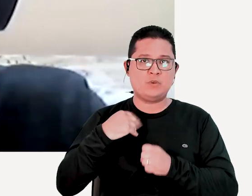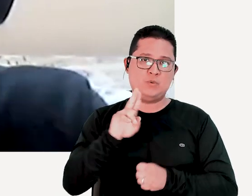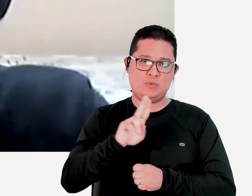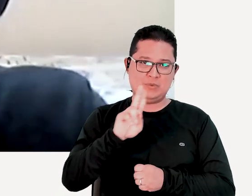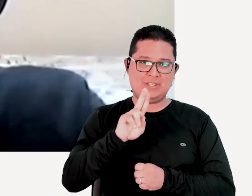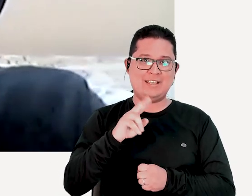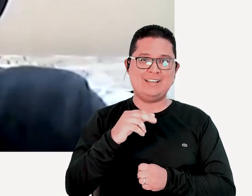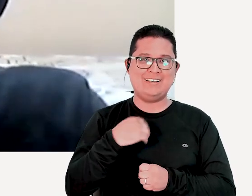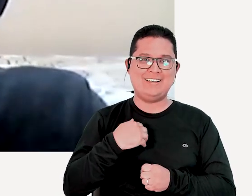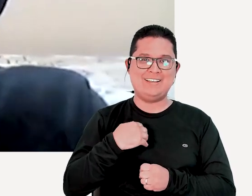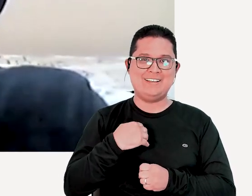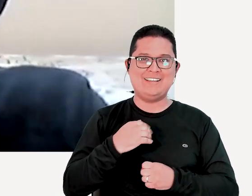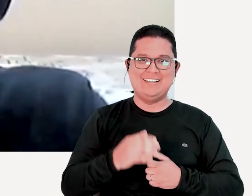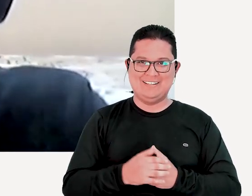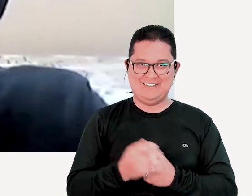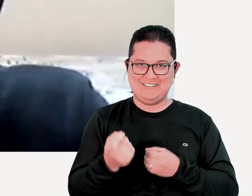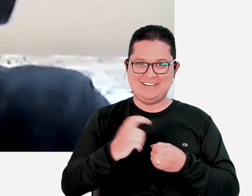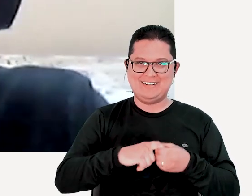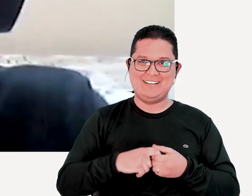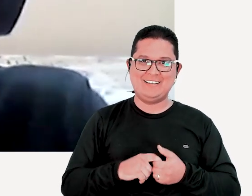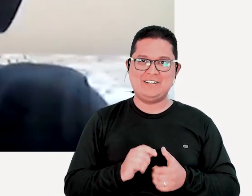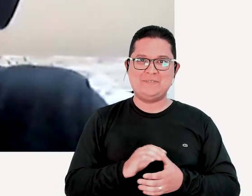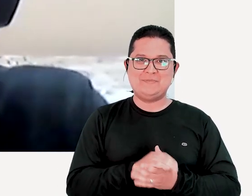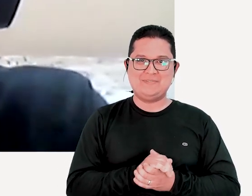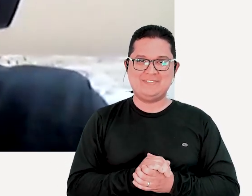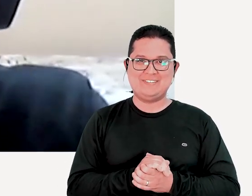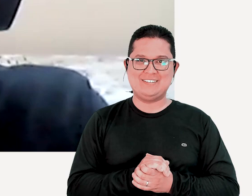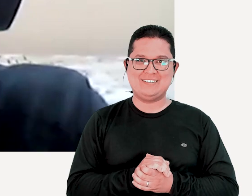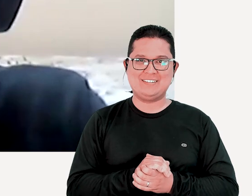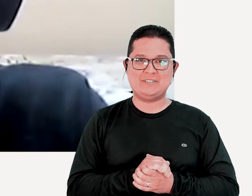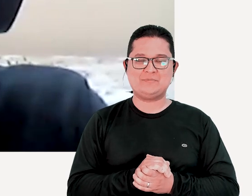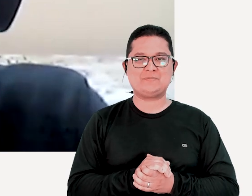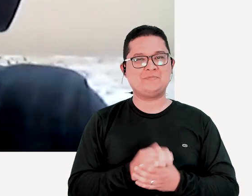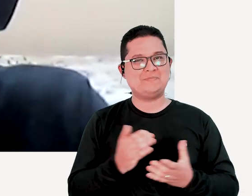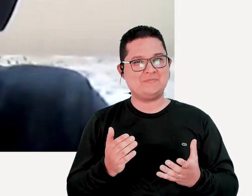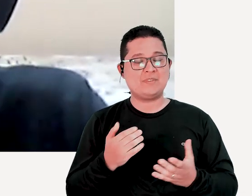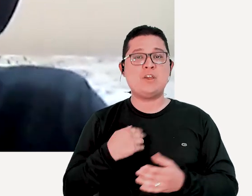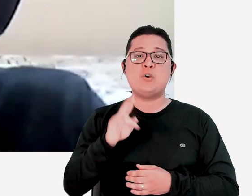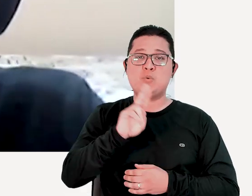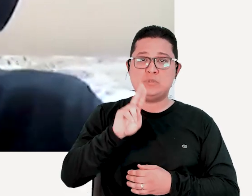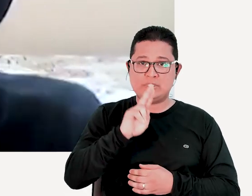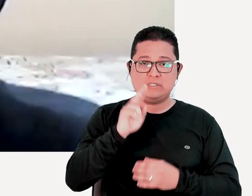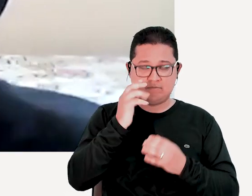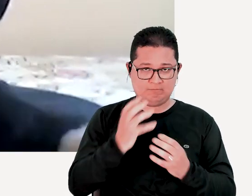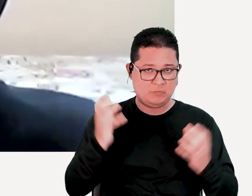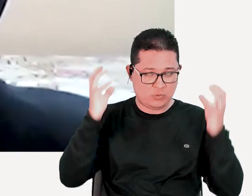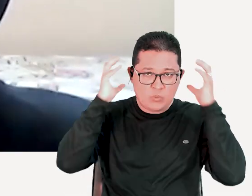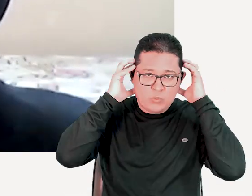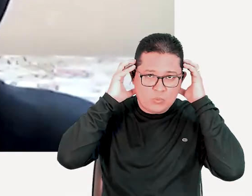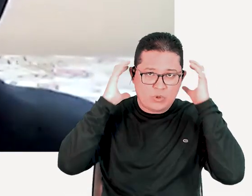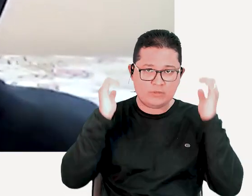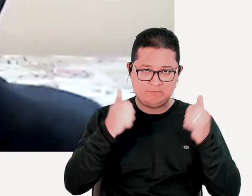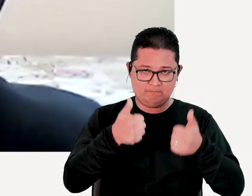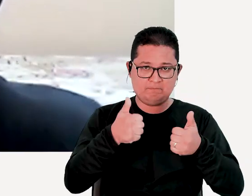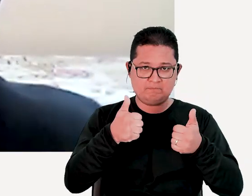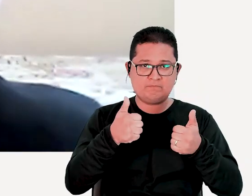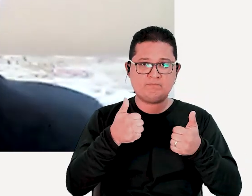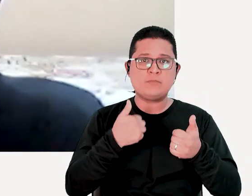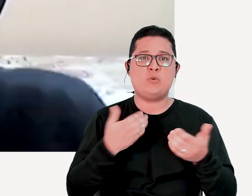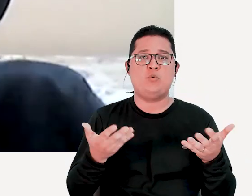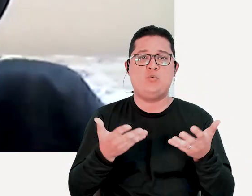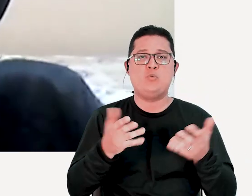Desculpa, voltei aí, peraí. Estou utilizando um fone de ouvido e hoje estou com uma blusa